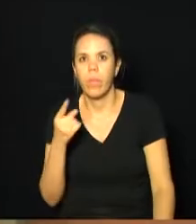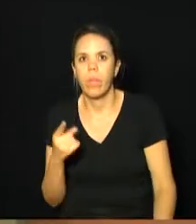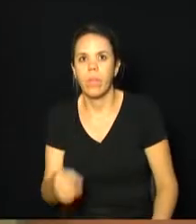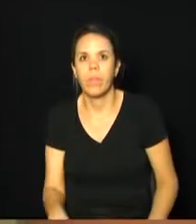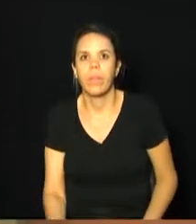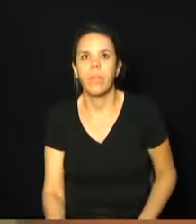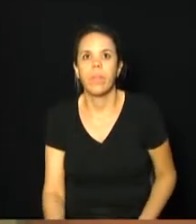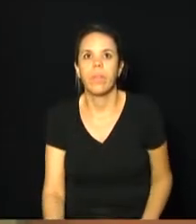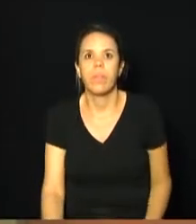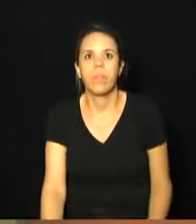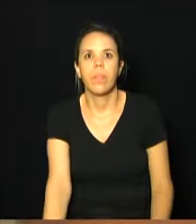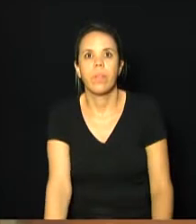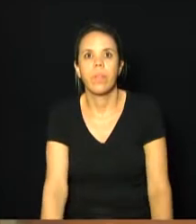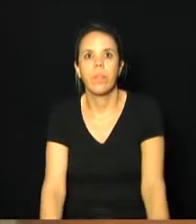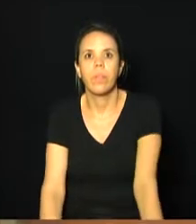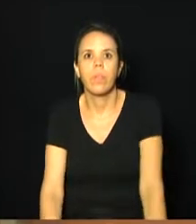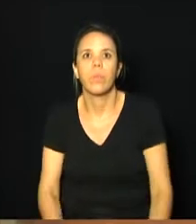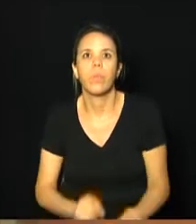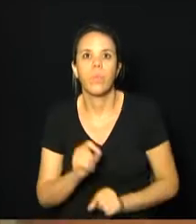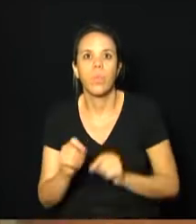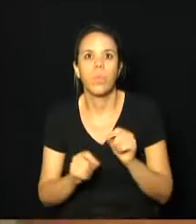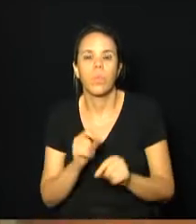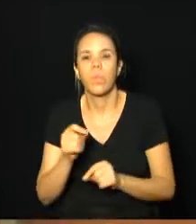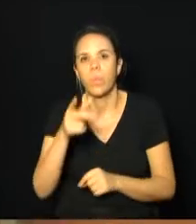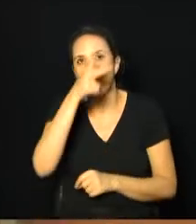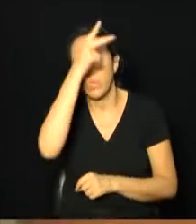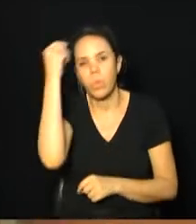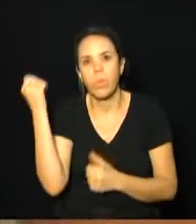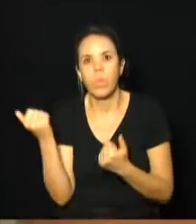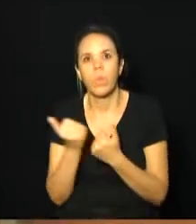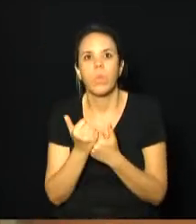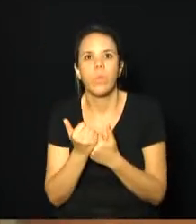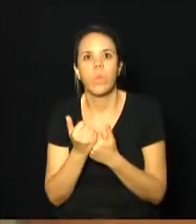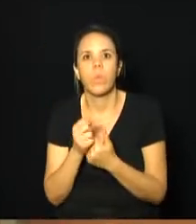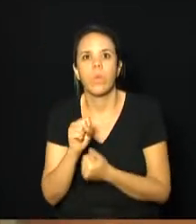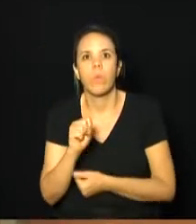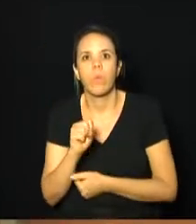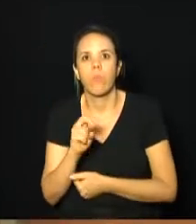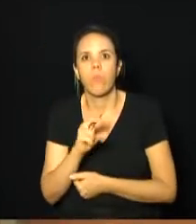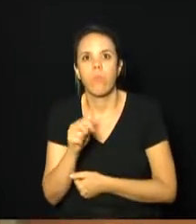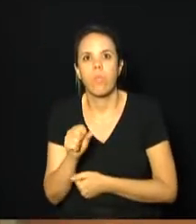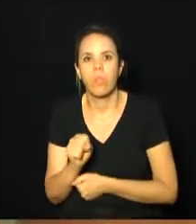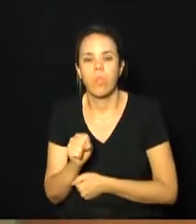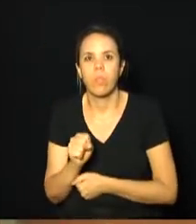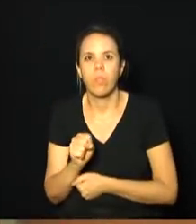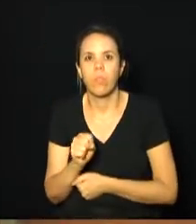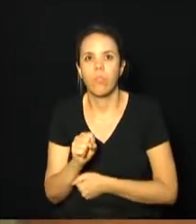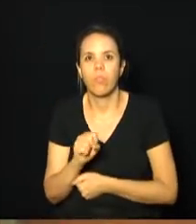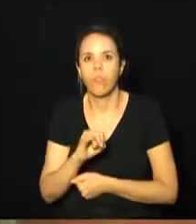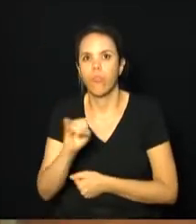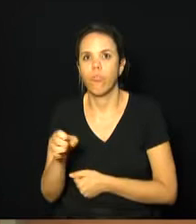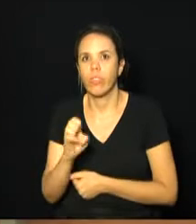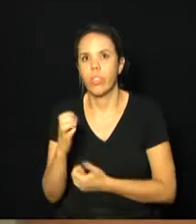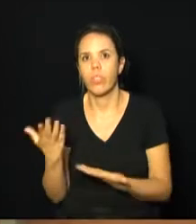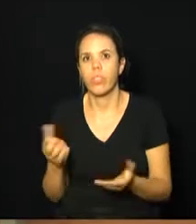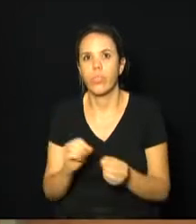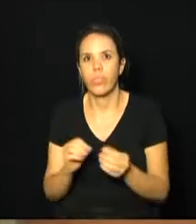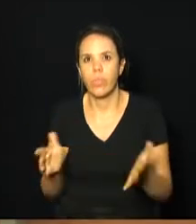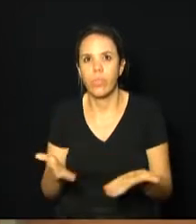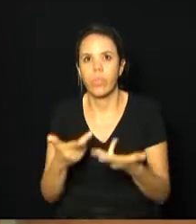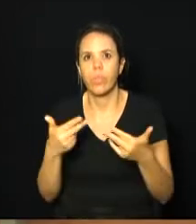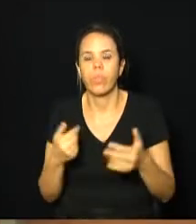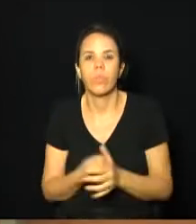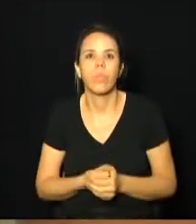né? No sentido de que o que a prefeitura, as subprefeituras de Souza, Joaquim e Egídio, elas têm feito para